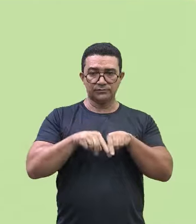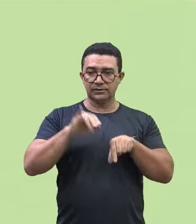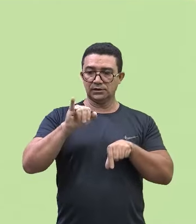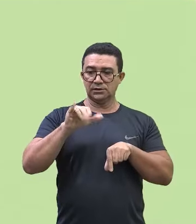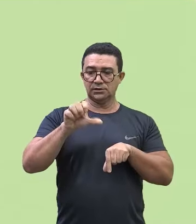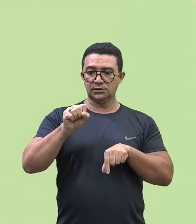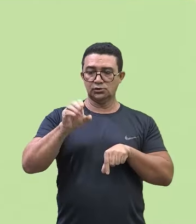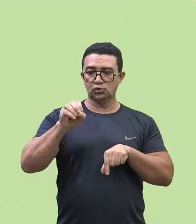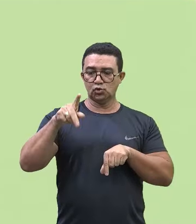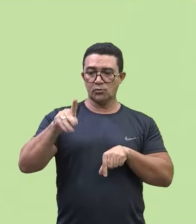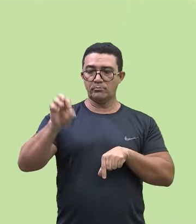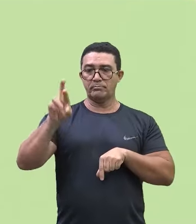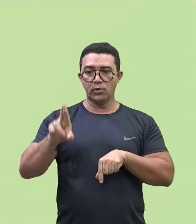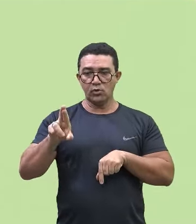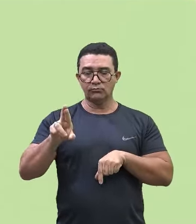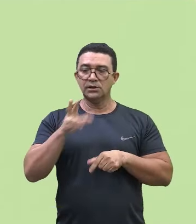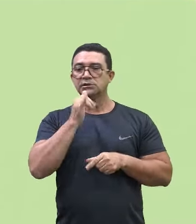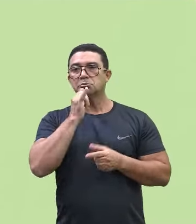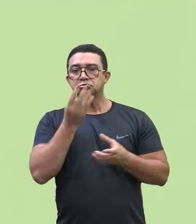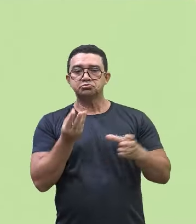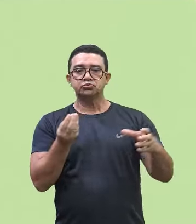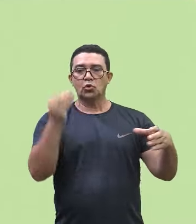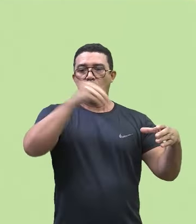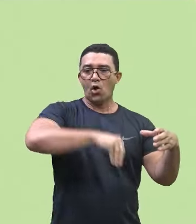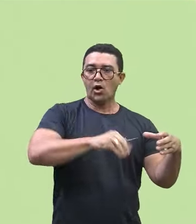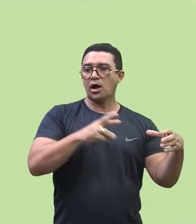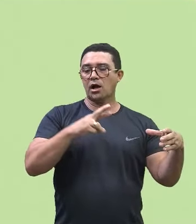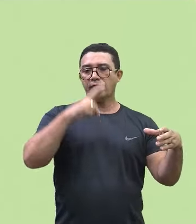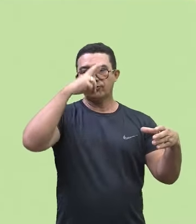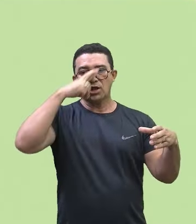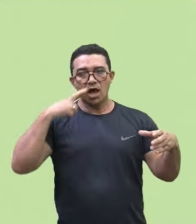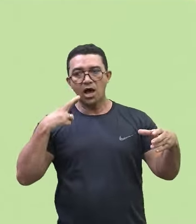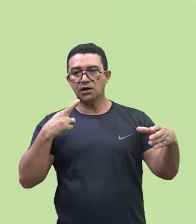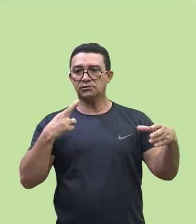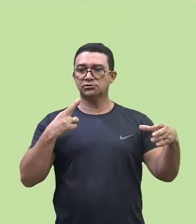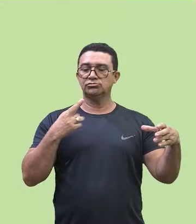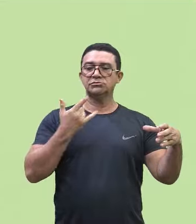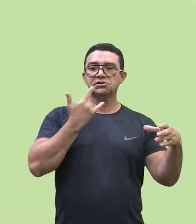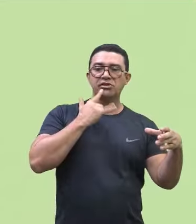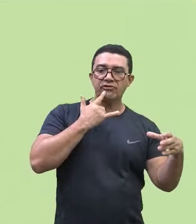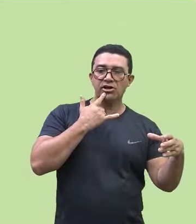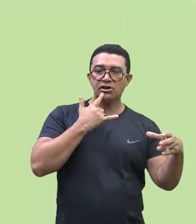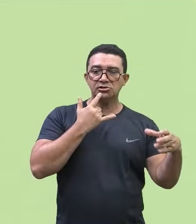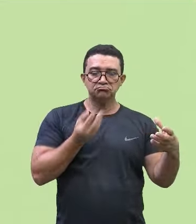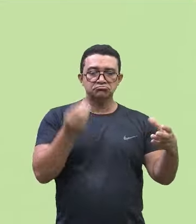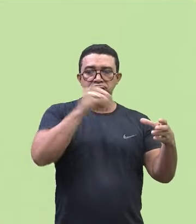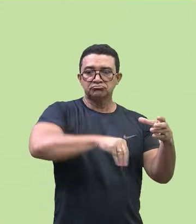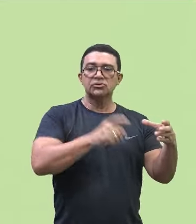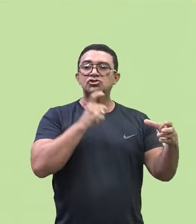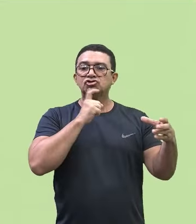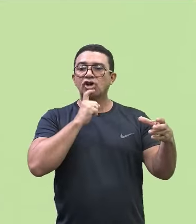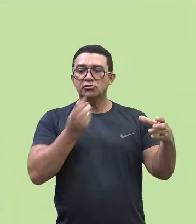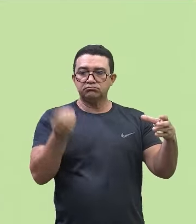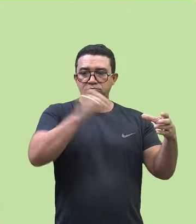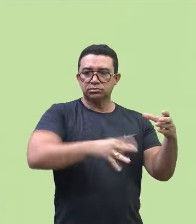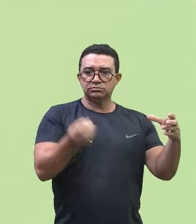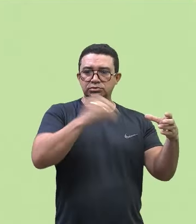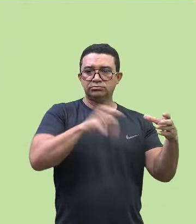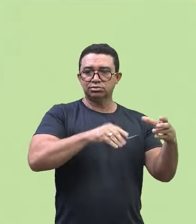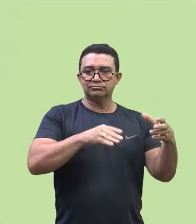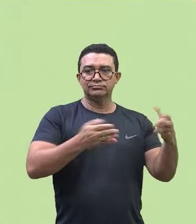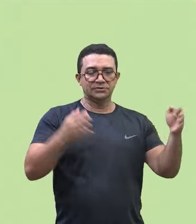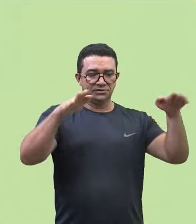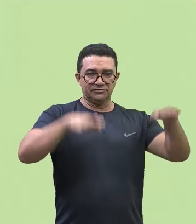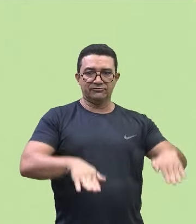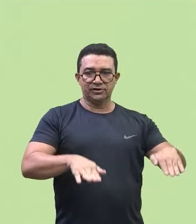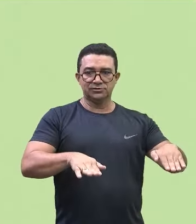coloco ali o nosso refrigerante, né, a cerveja, e coloco o gelo e fecho. Por que eu